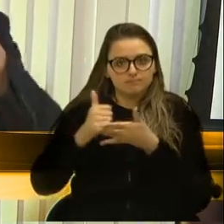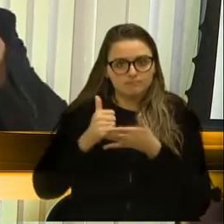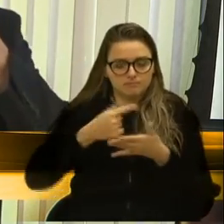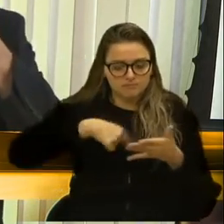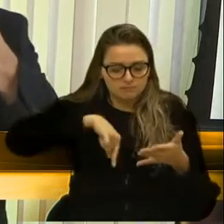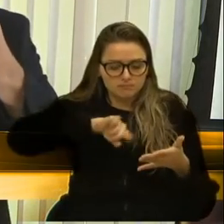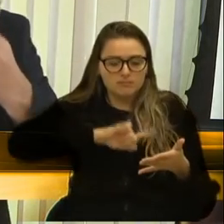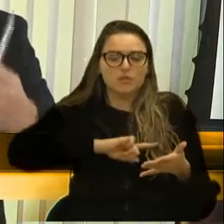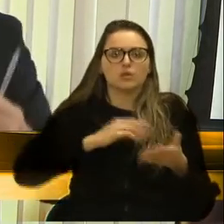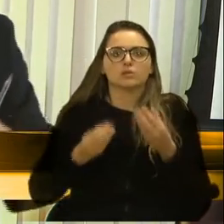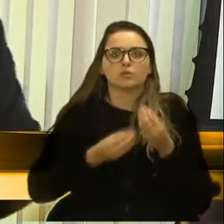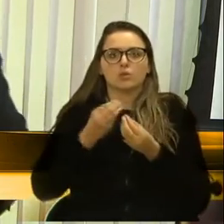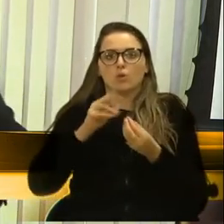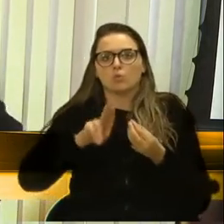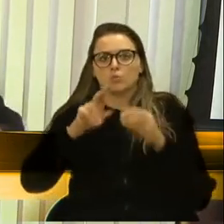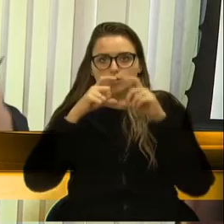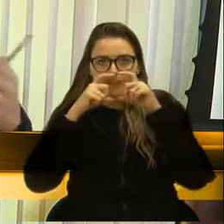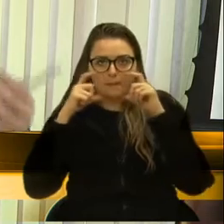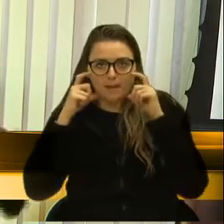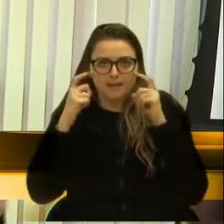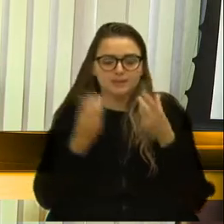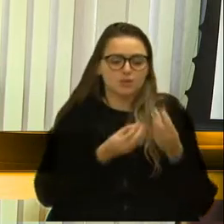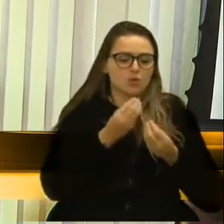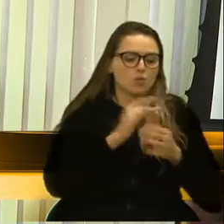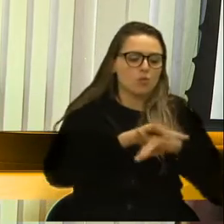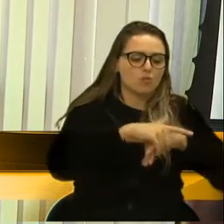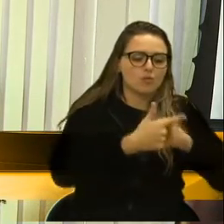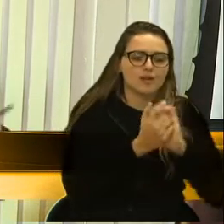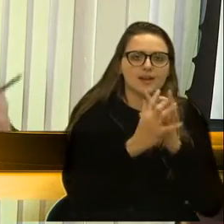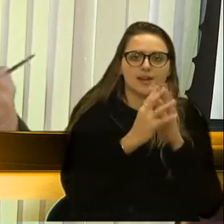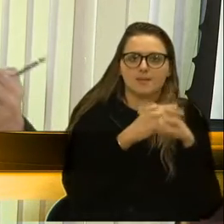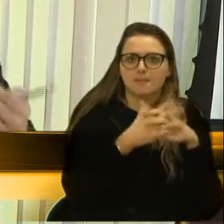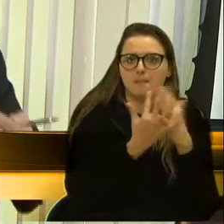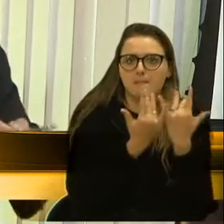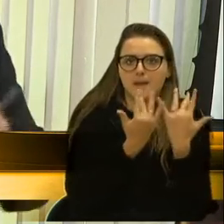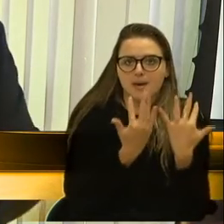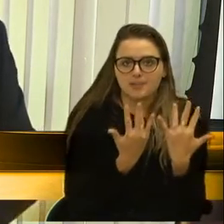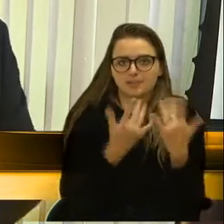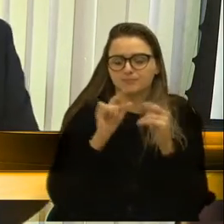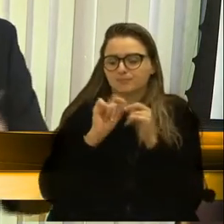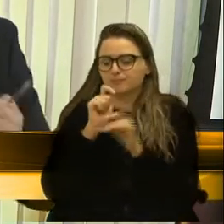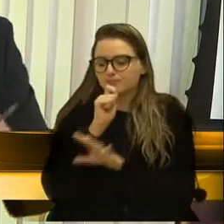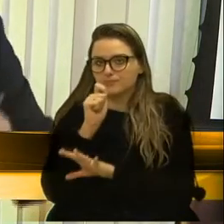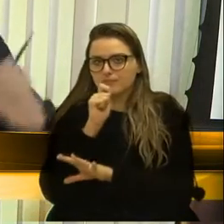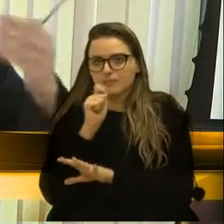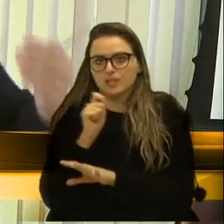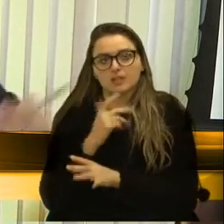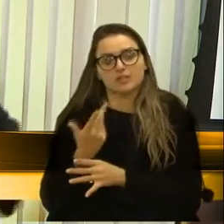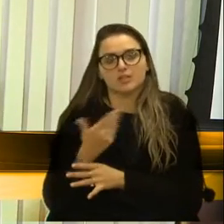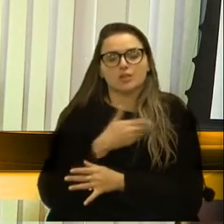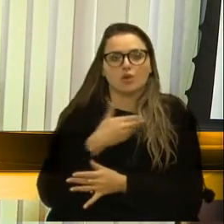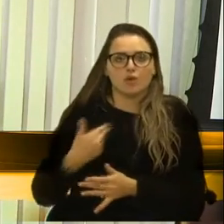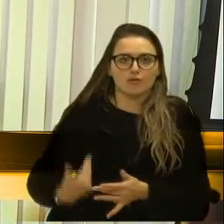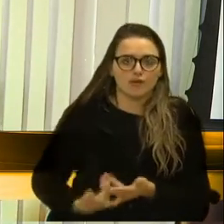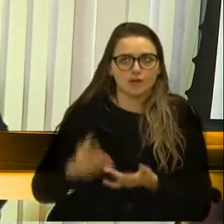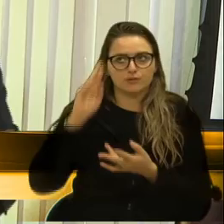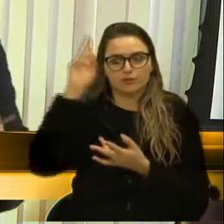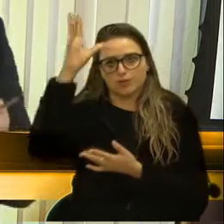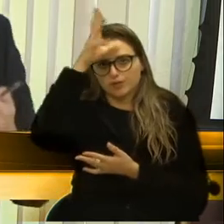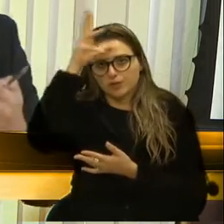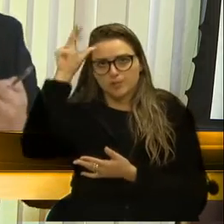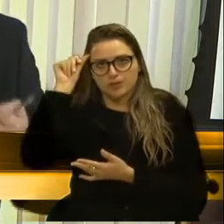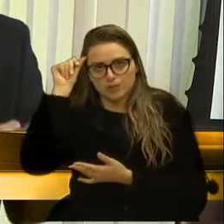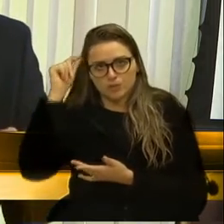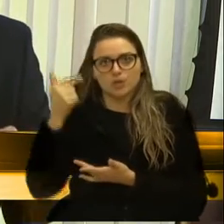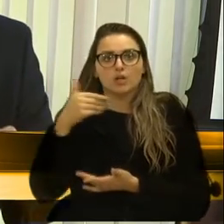proceder, como utilizar a máscara, como lavar as mãos, entrevistando os gestores, o governador, os prefeitos. Olha,